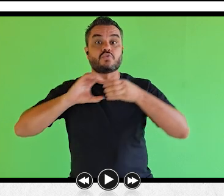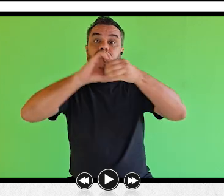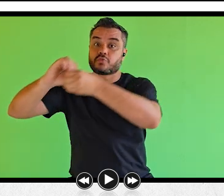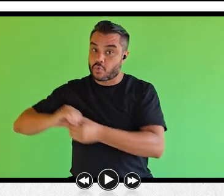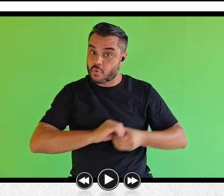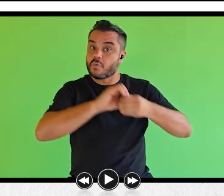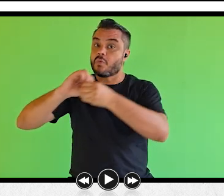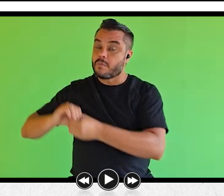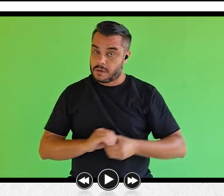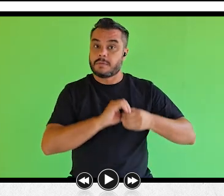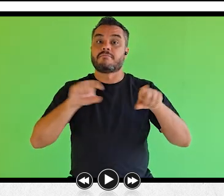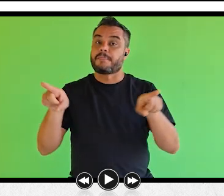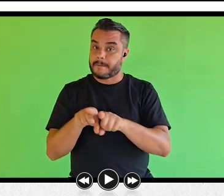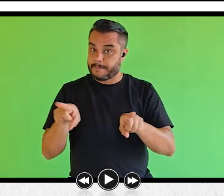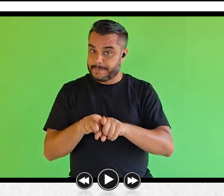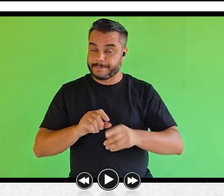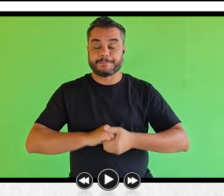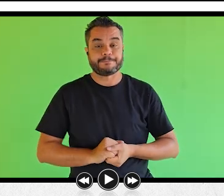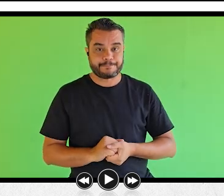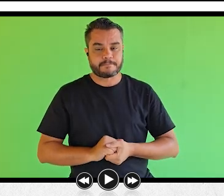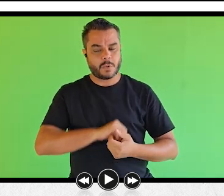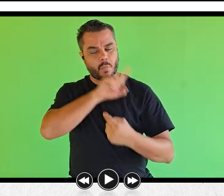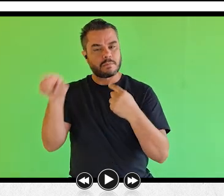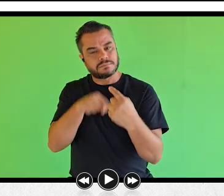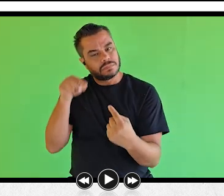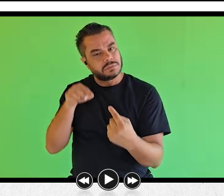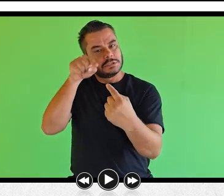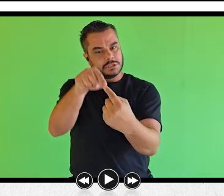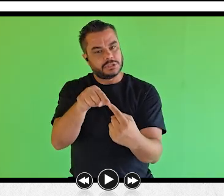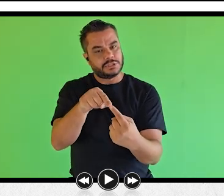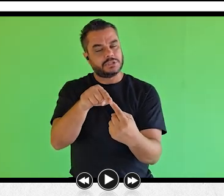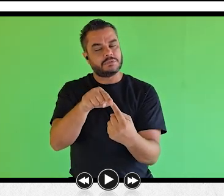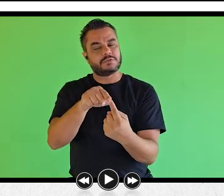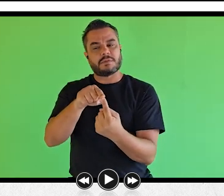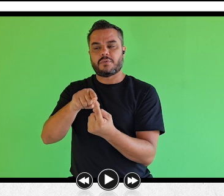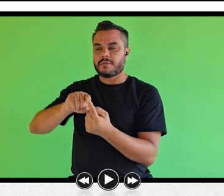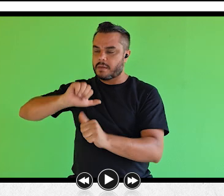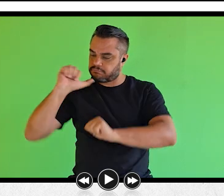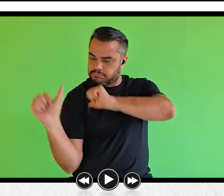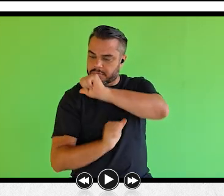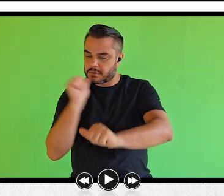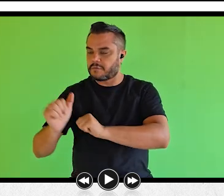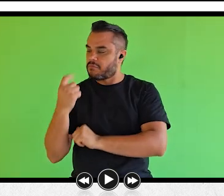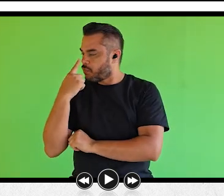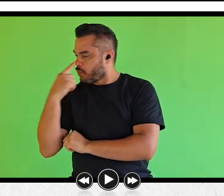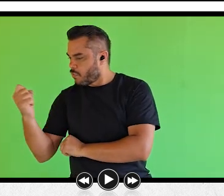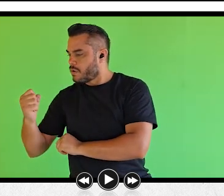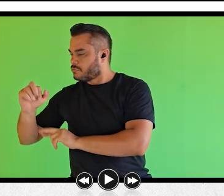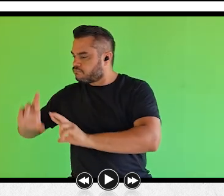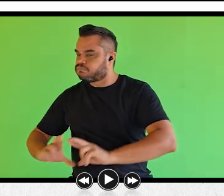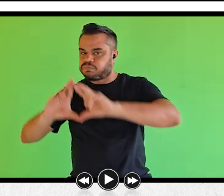Metas para eliminação e recuperação de lixões associadas à inclusão social e à emancipação econômica de catadores de